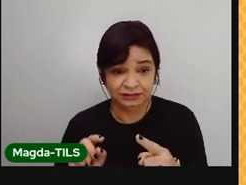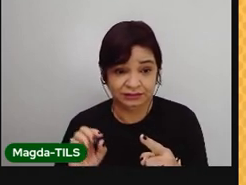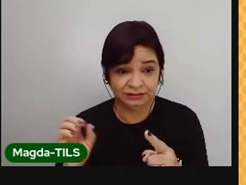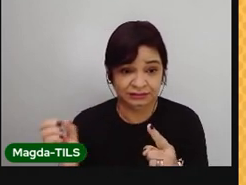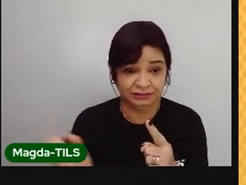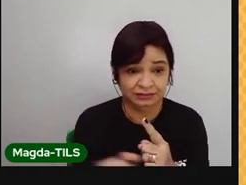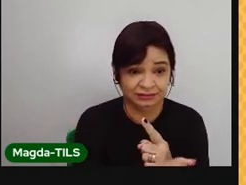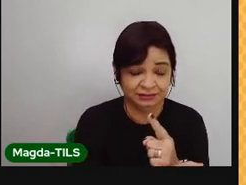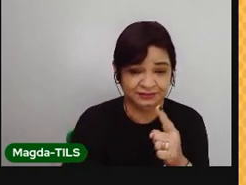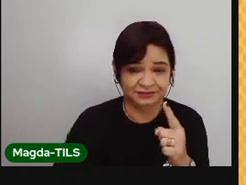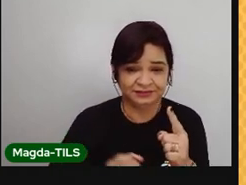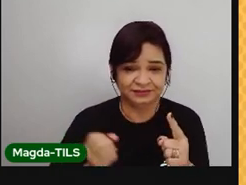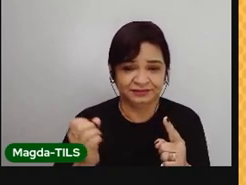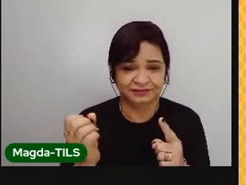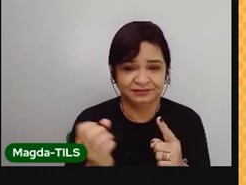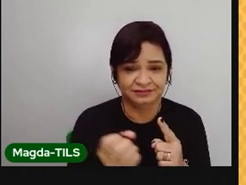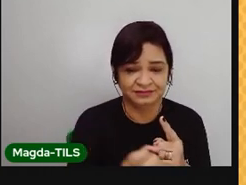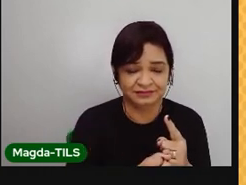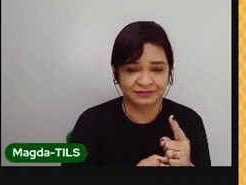a inclinação dela